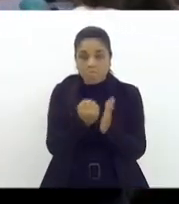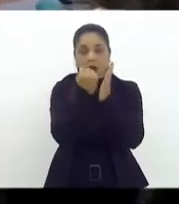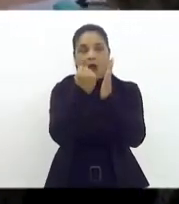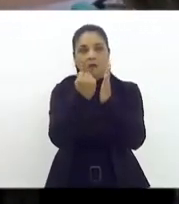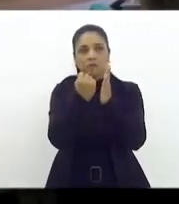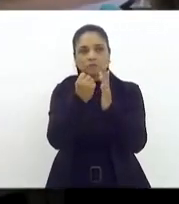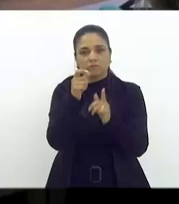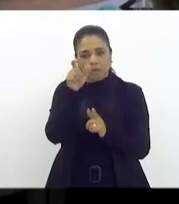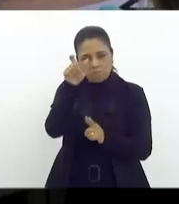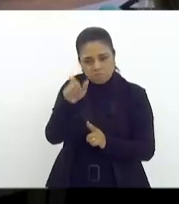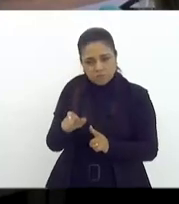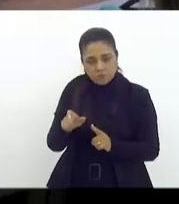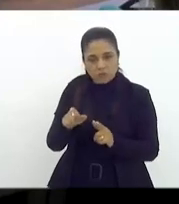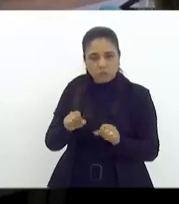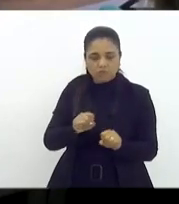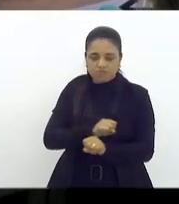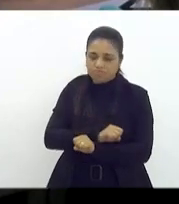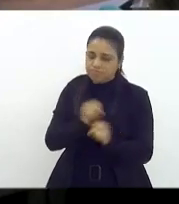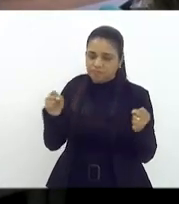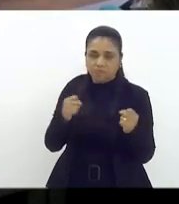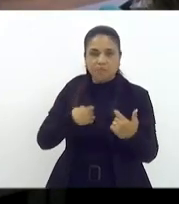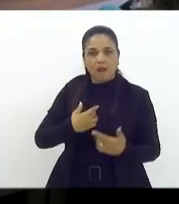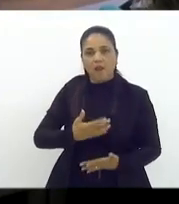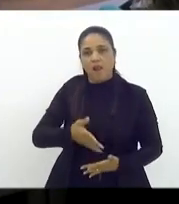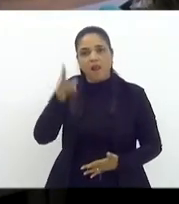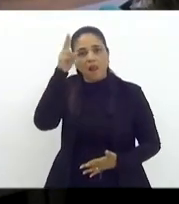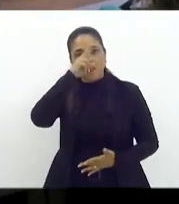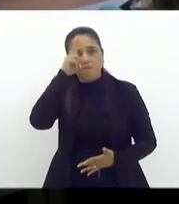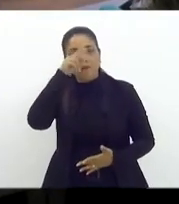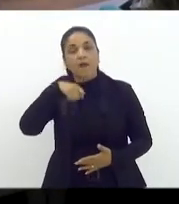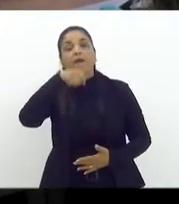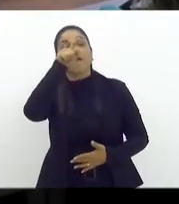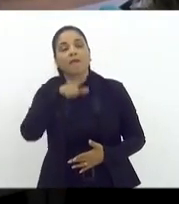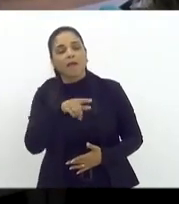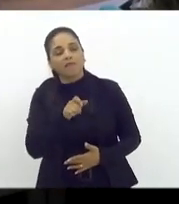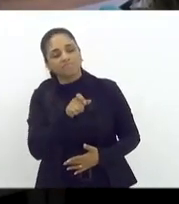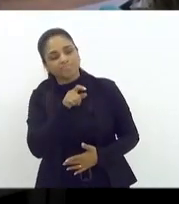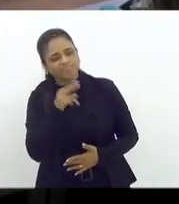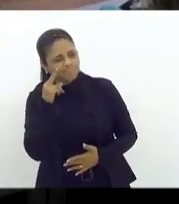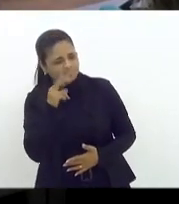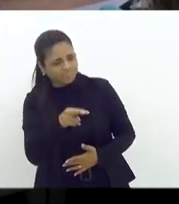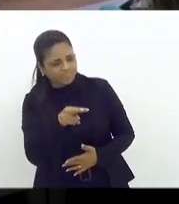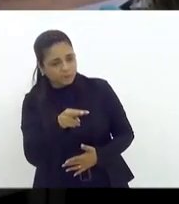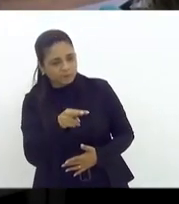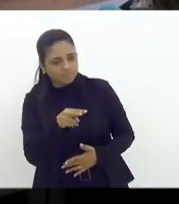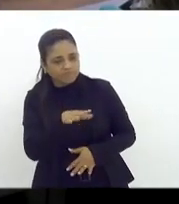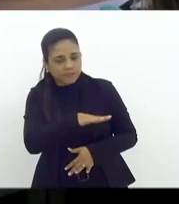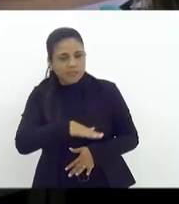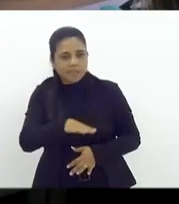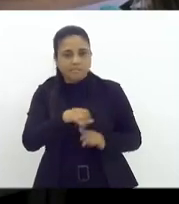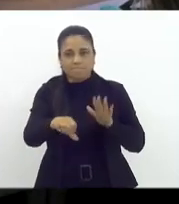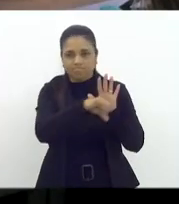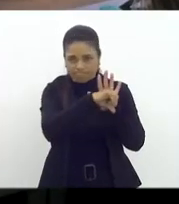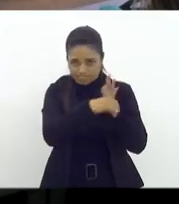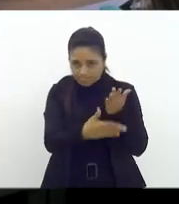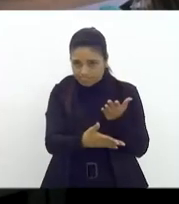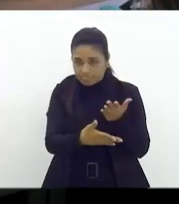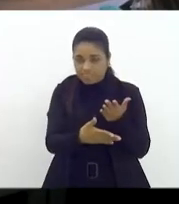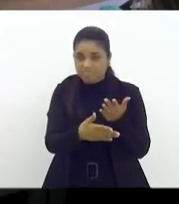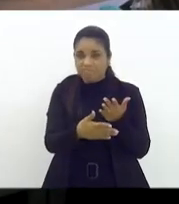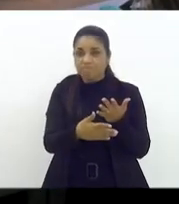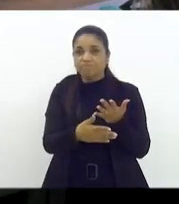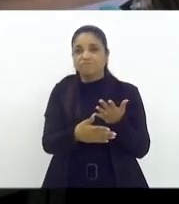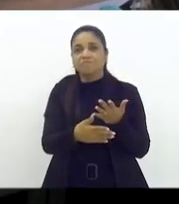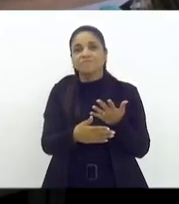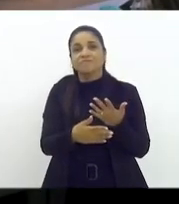da pessoa de depois lembrar quem é que ela viu naquele naquela situação naquele crime isso são fatores